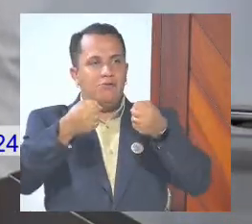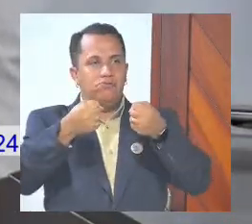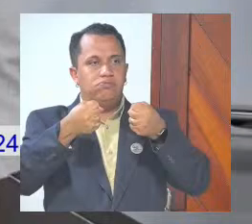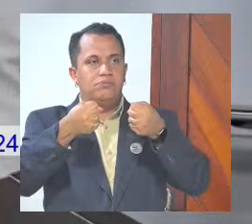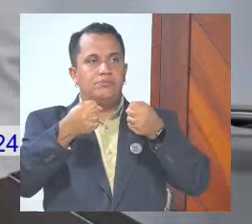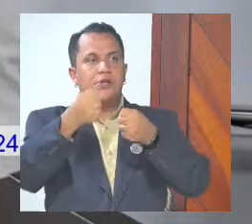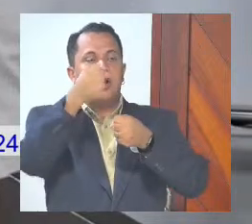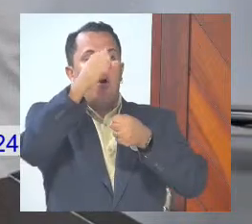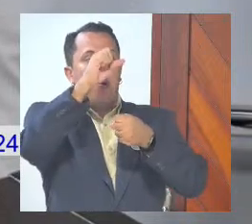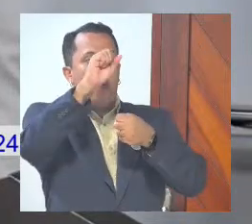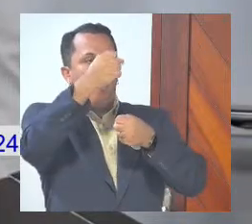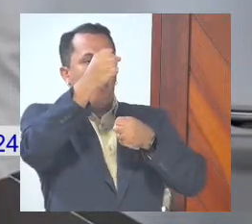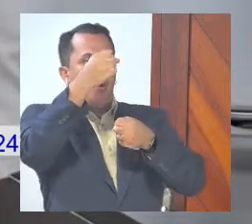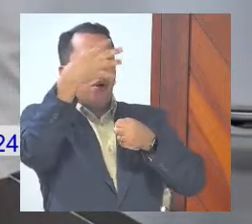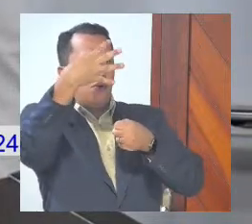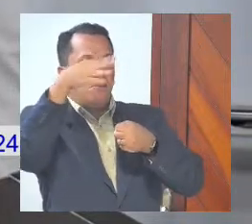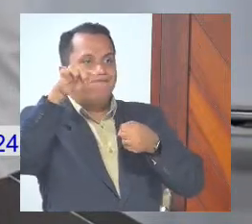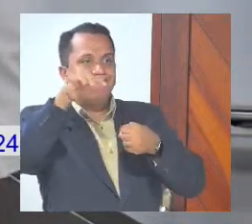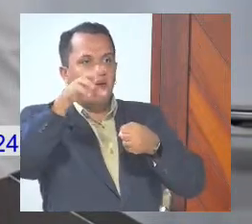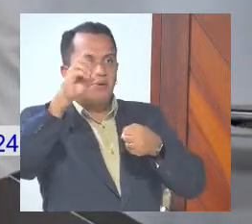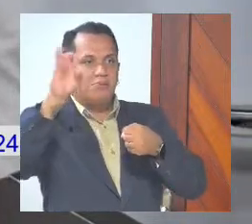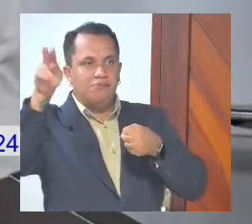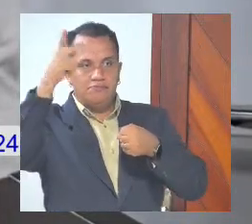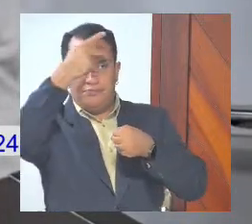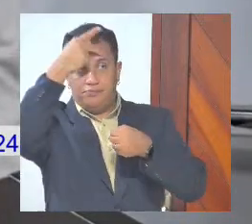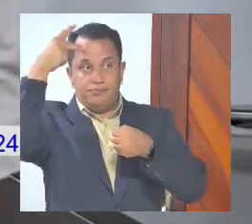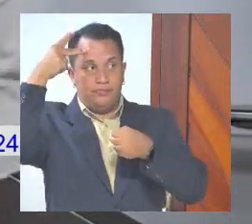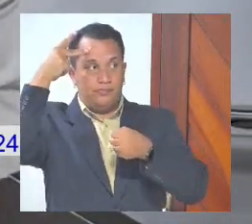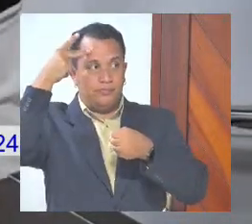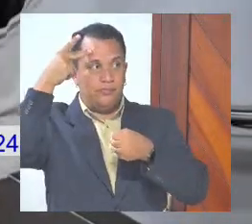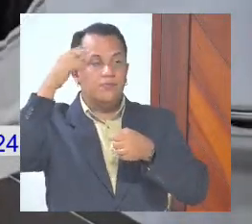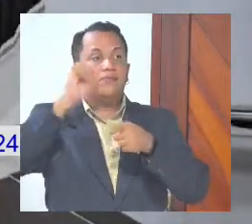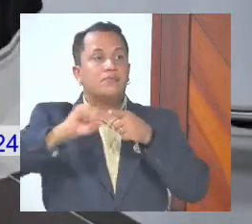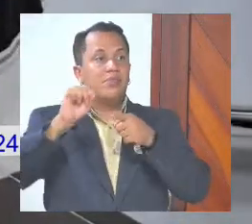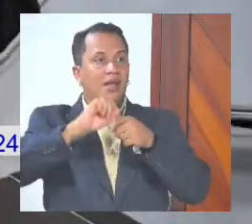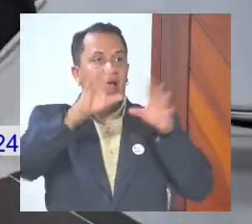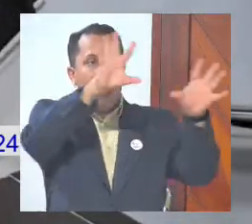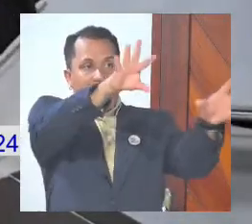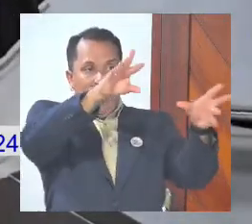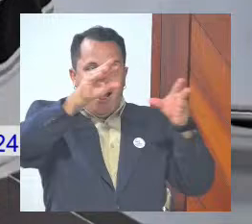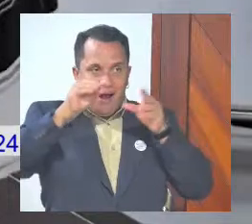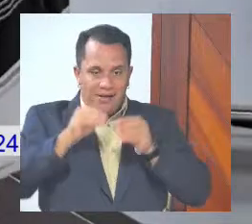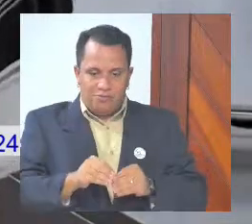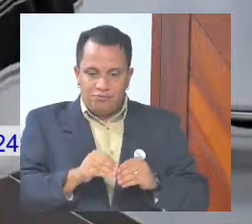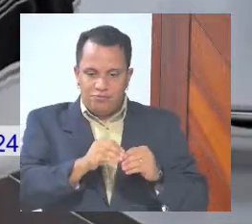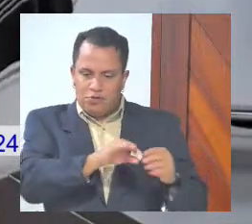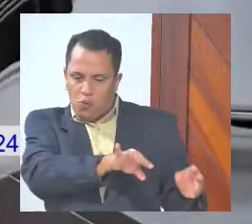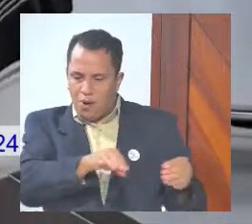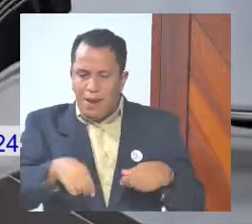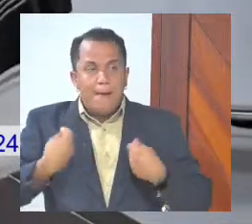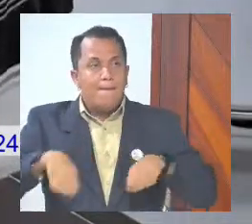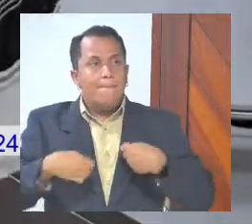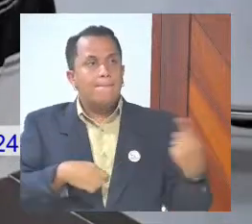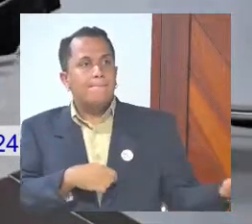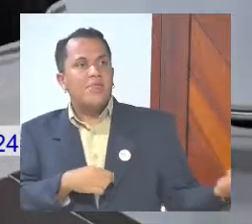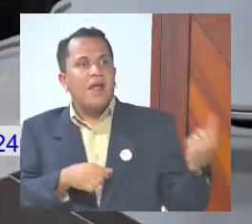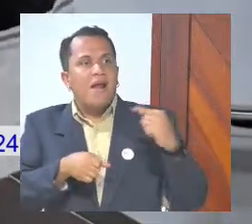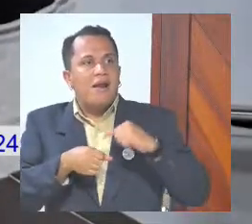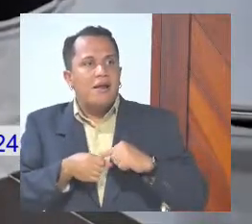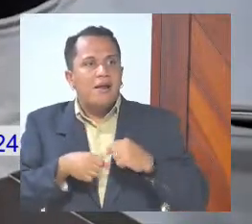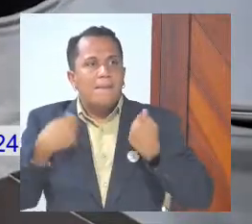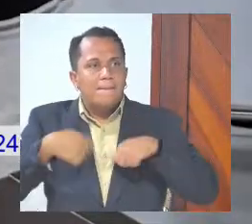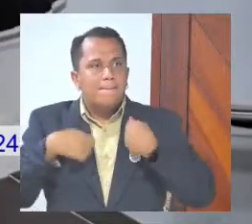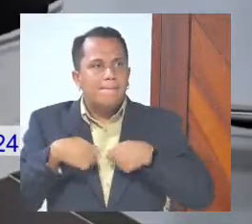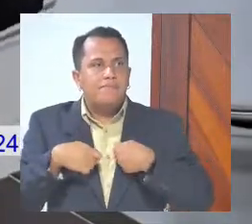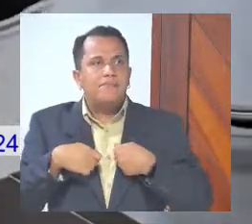de 84 mil habitantes de Pinheiro. É para cá que nós temos que vir. É aqui que